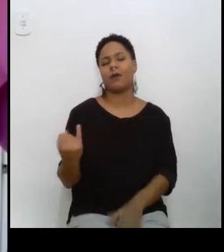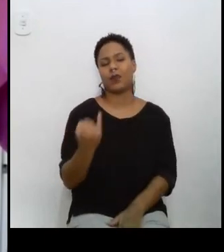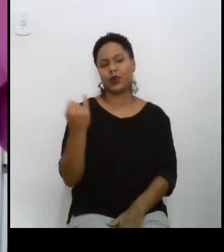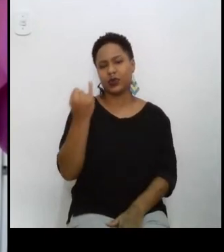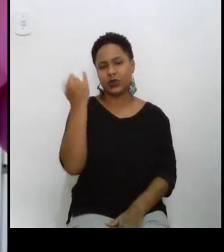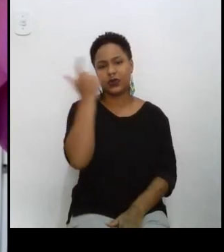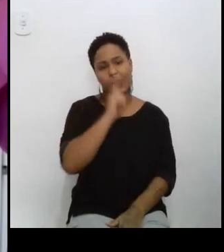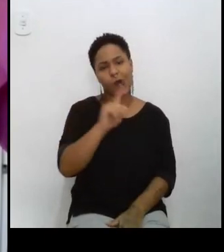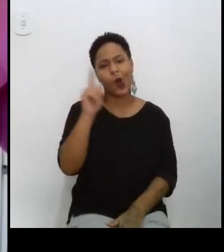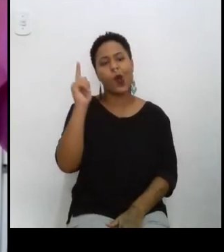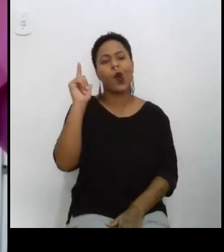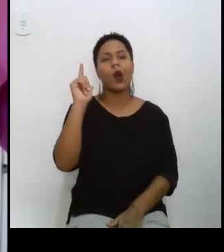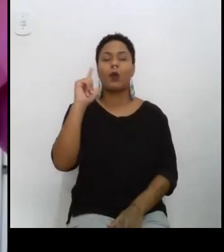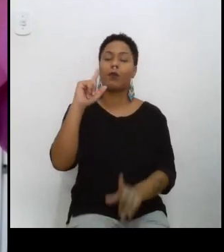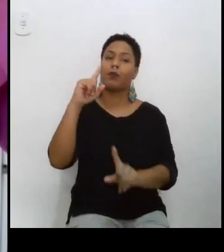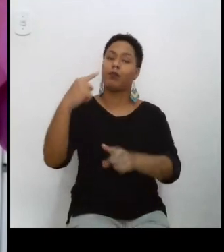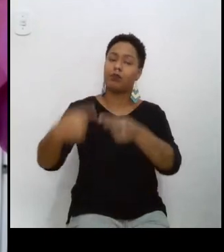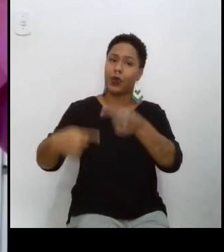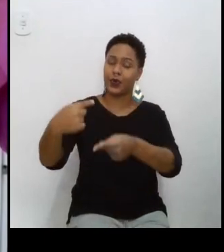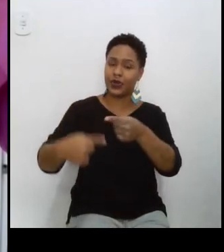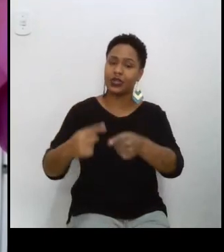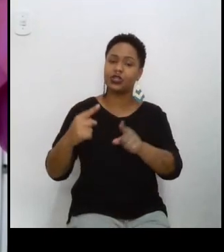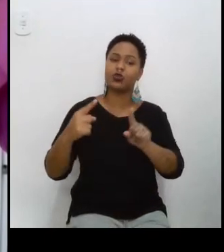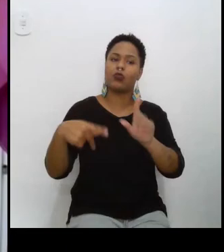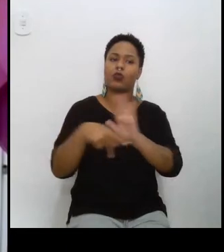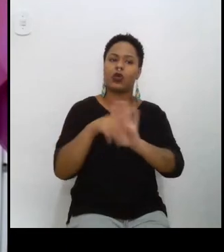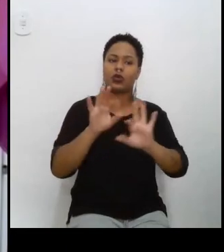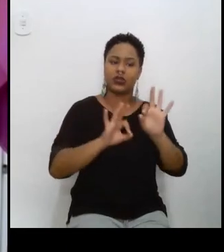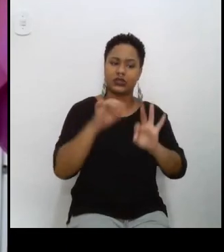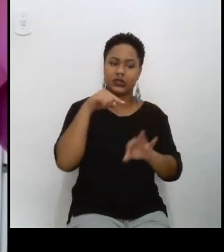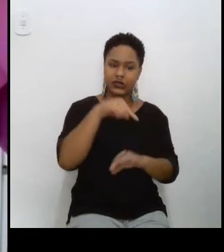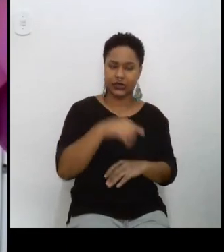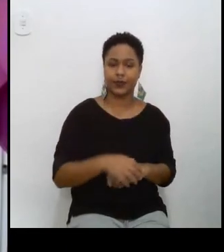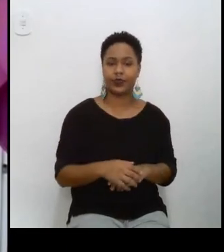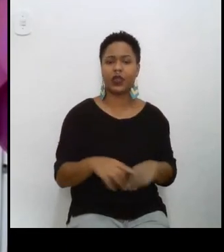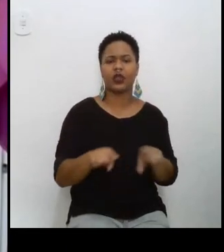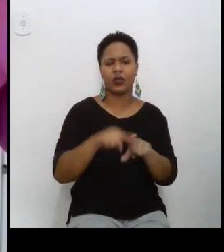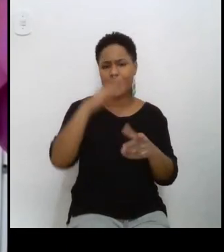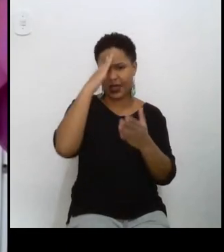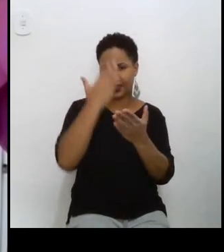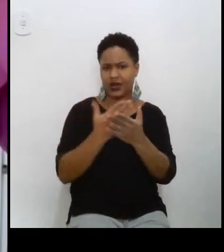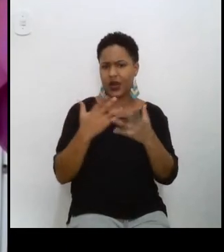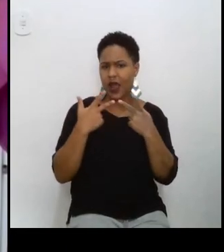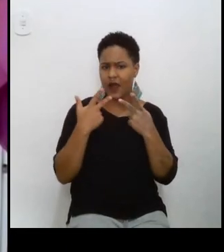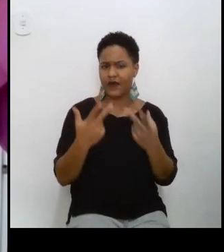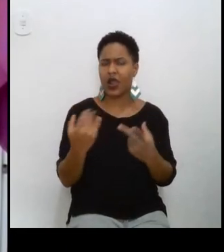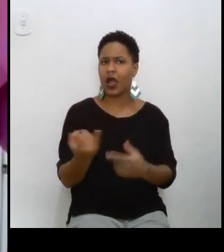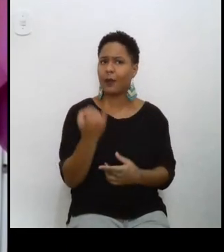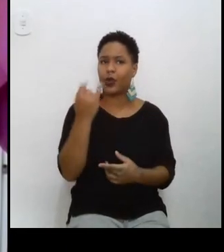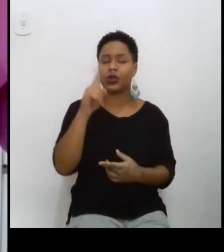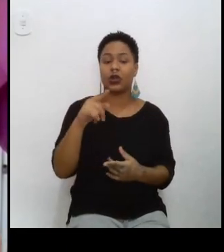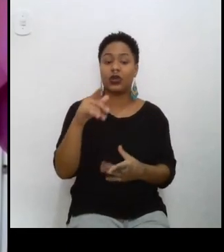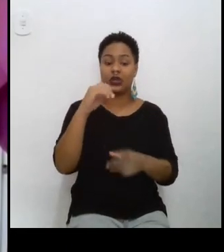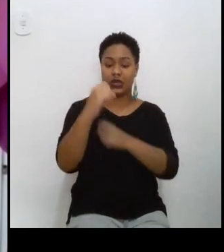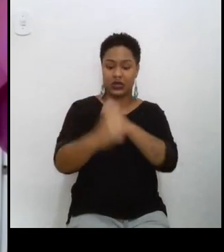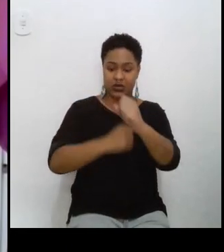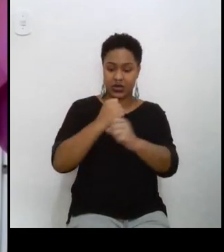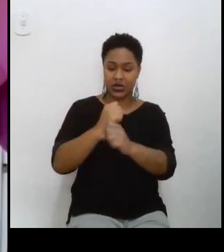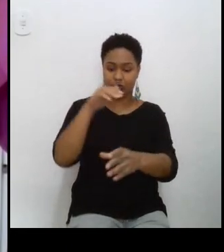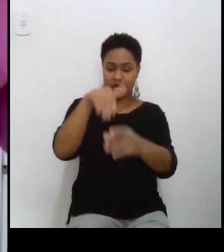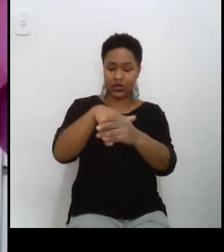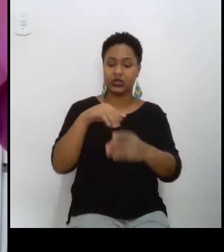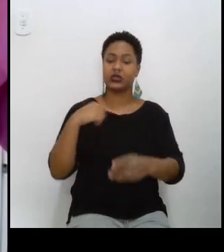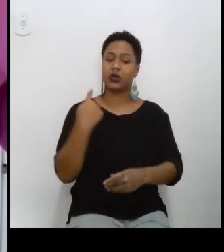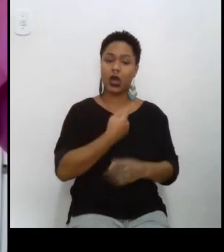ganho político para pa Ah e acho que é importante gente falar também em ano de eleição é nós precisamos